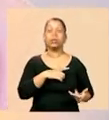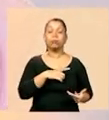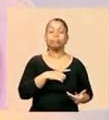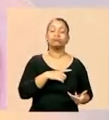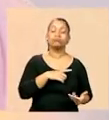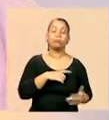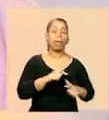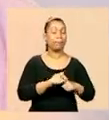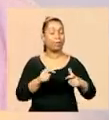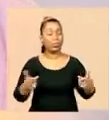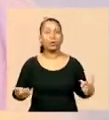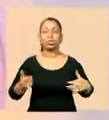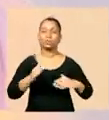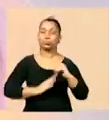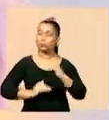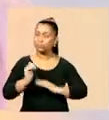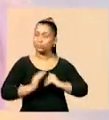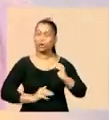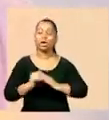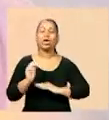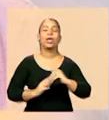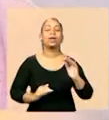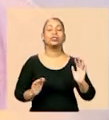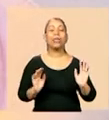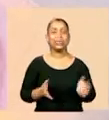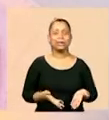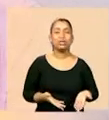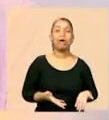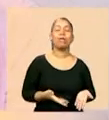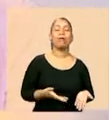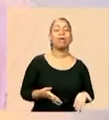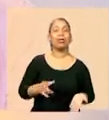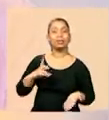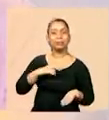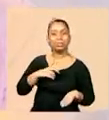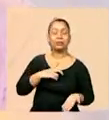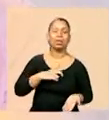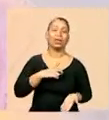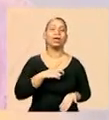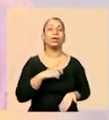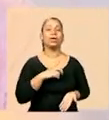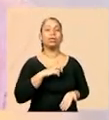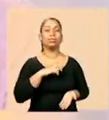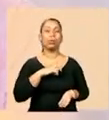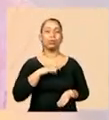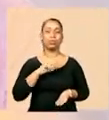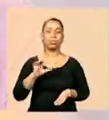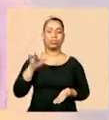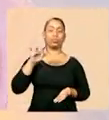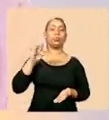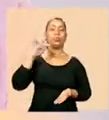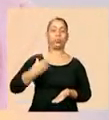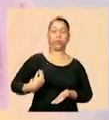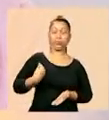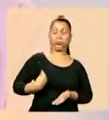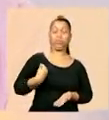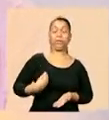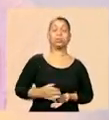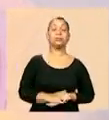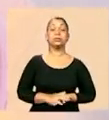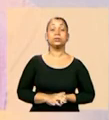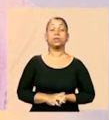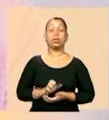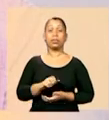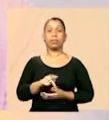eles já vêm com sonar, com sensor de presença, GPS, existe a